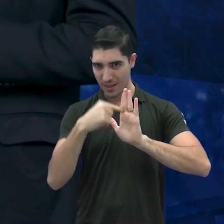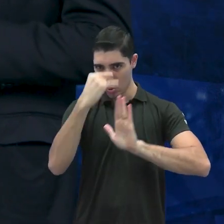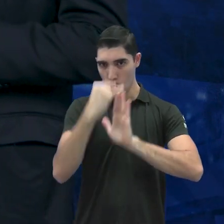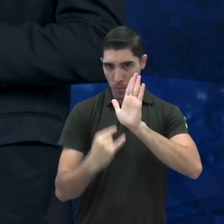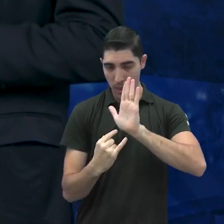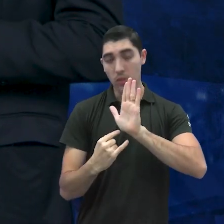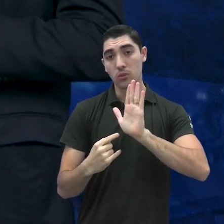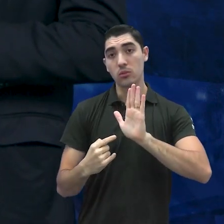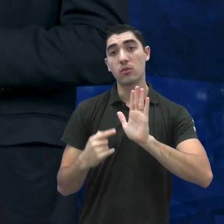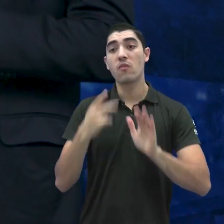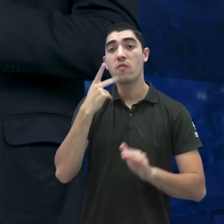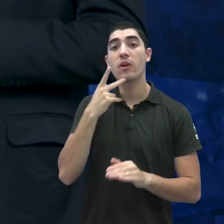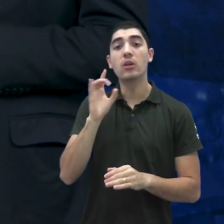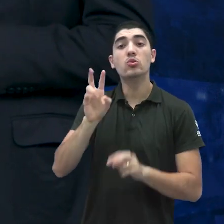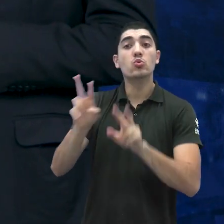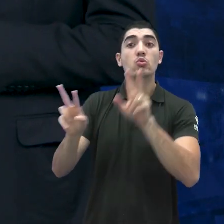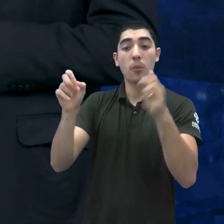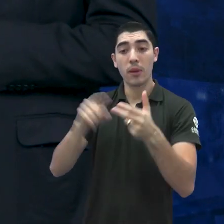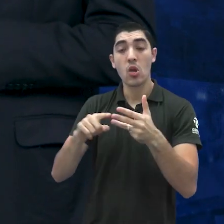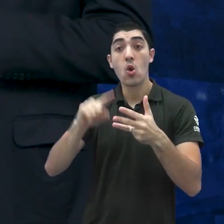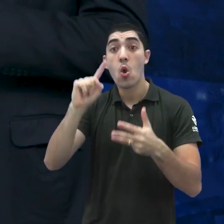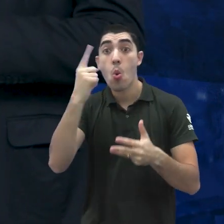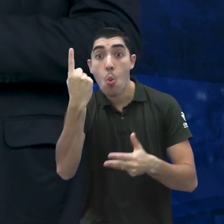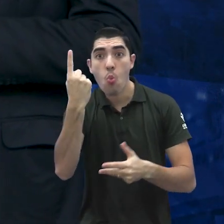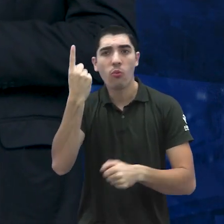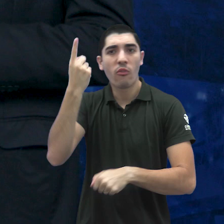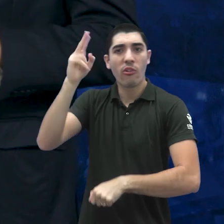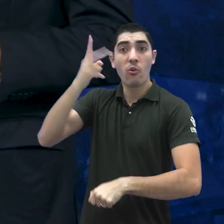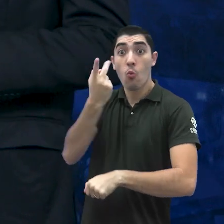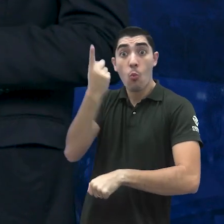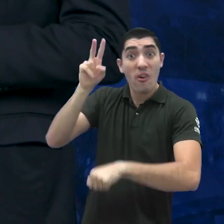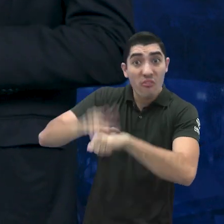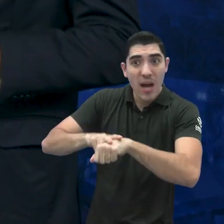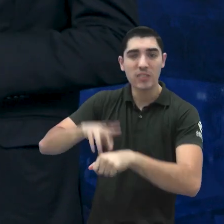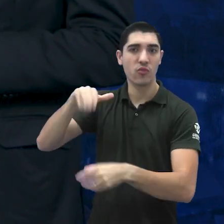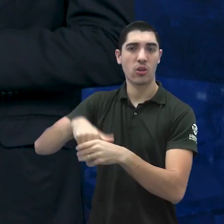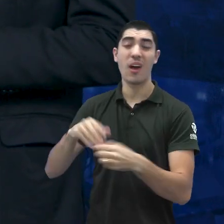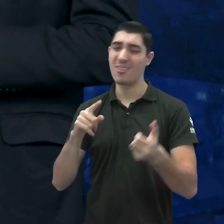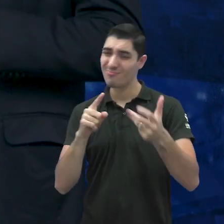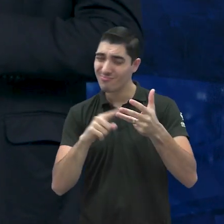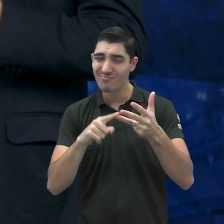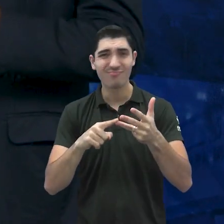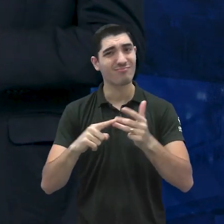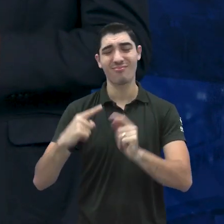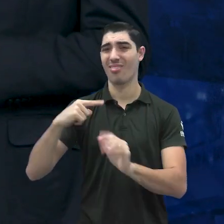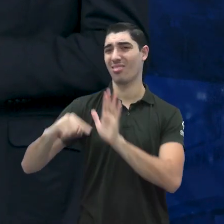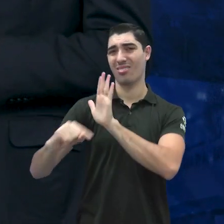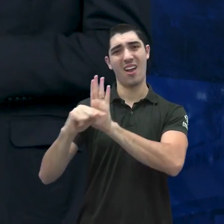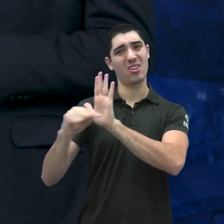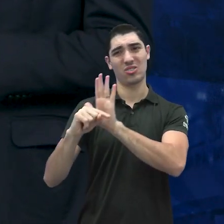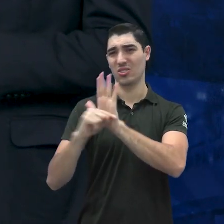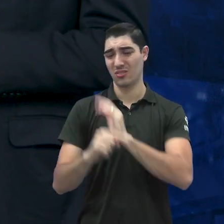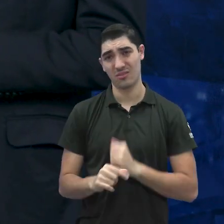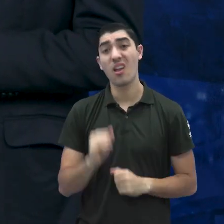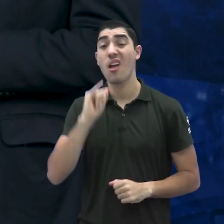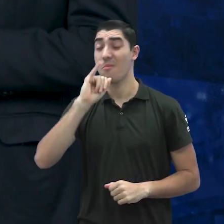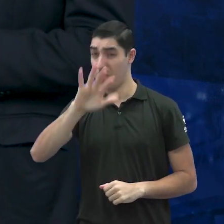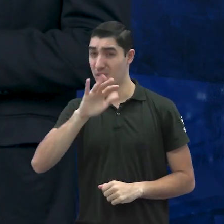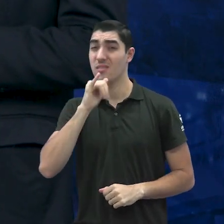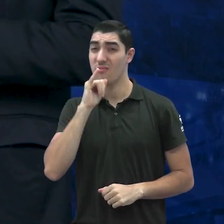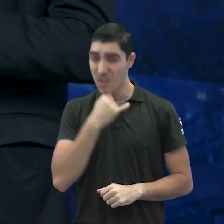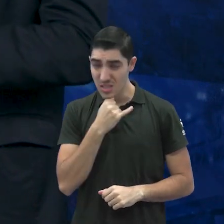fala sobre mandato, é a unificação da eleição. E esse é o principal ponto negativo. Dificilmente nós vamos encontrar muitas pessoas